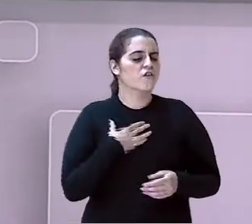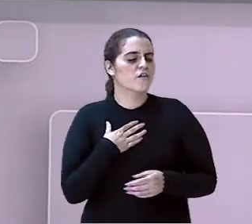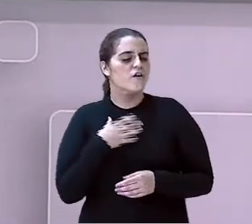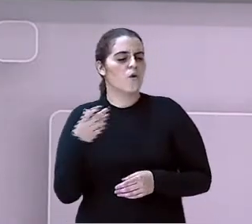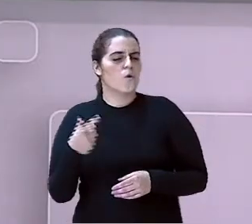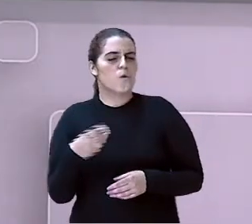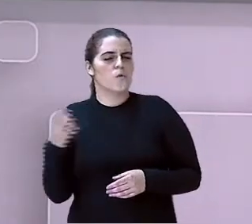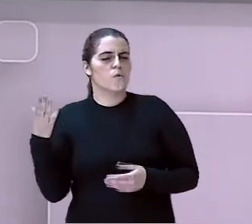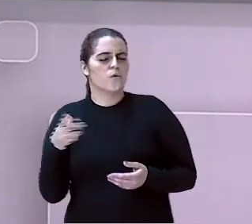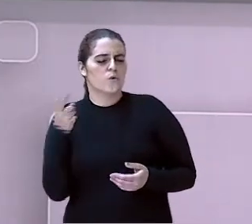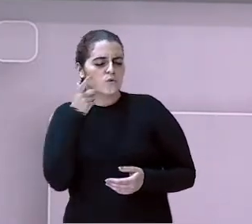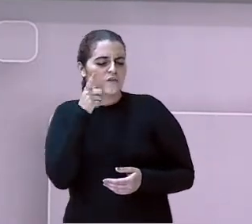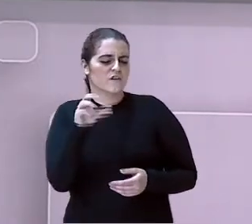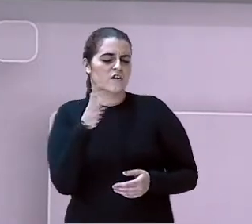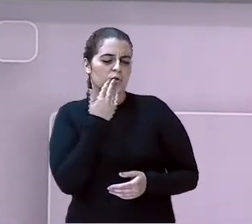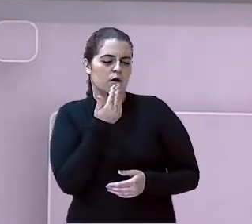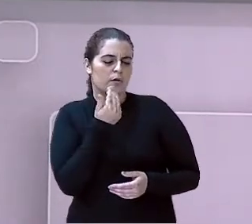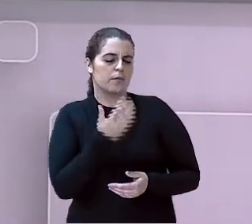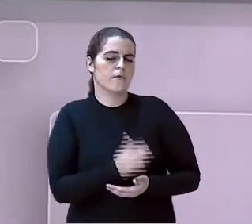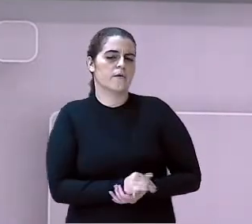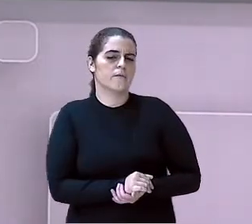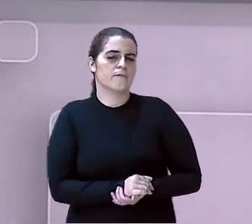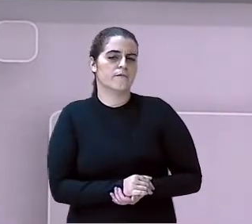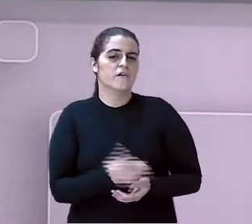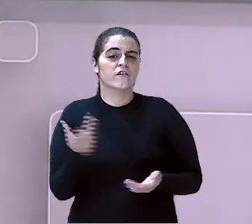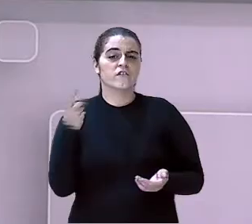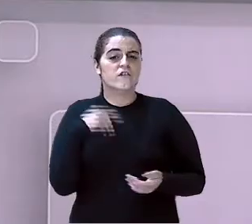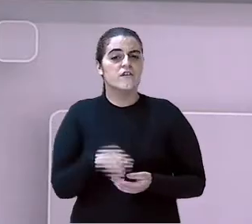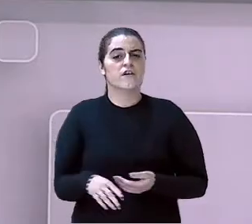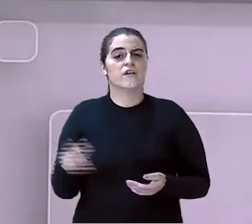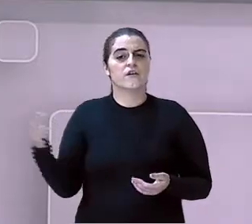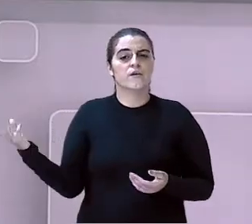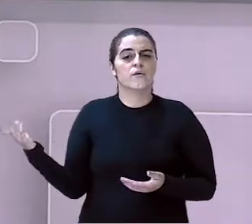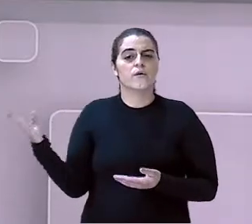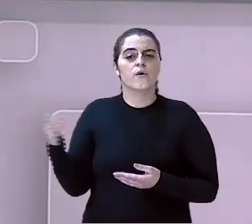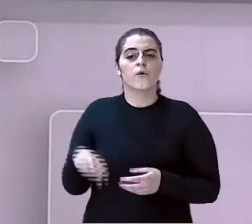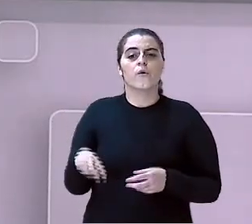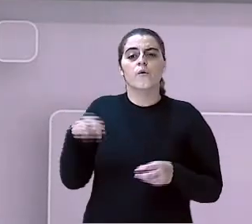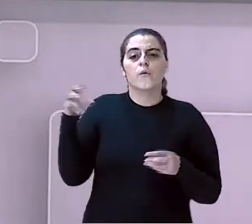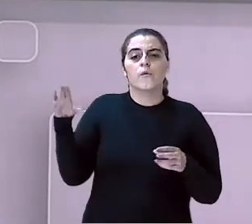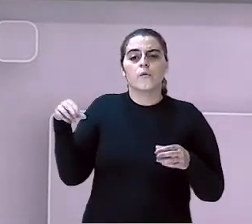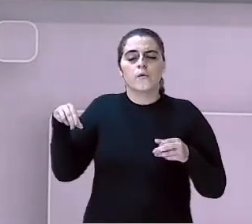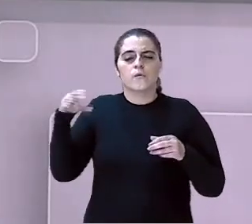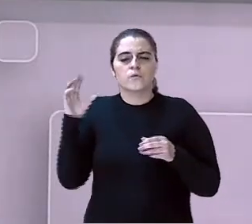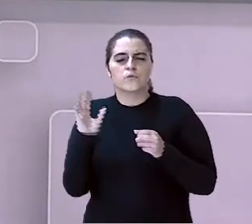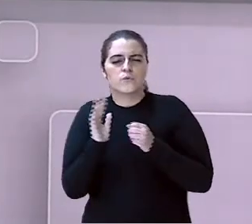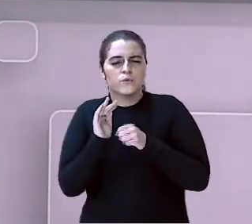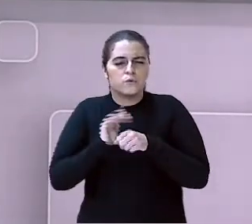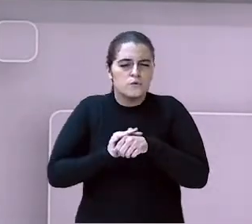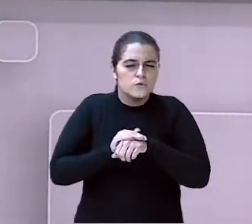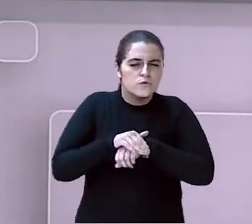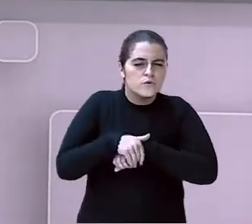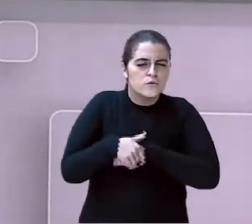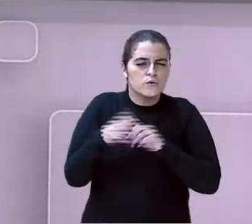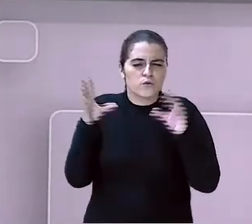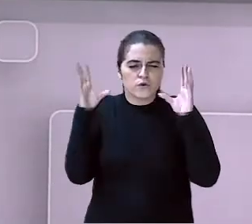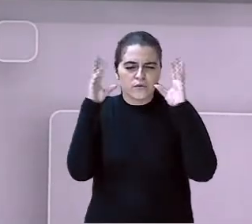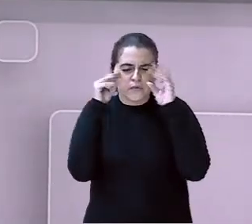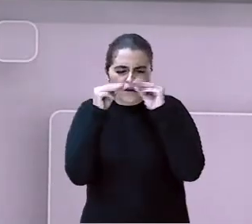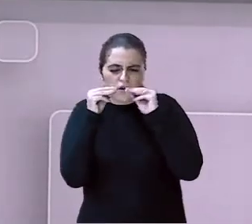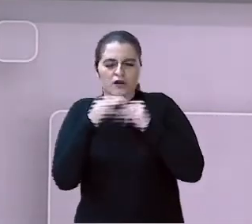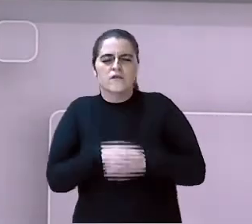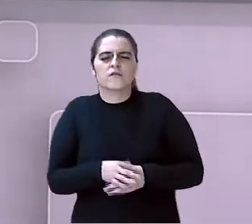alimento dele ou conseguir desviar de alguma coisa se ele não tivesse isso. Ou o morcego, no escuro, tudo breu,